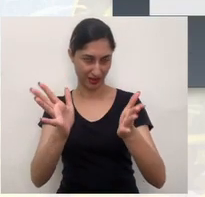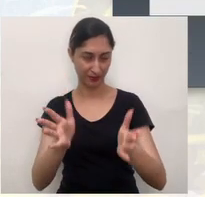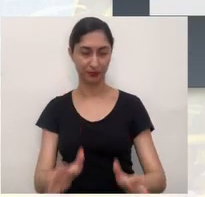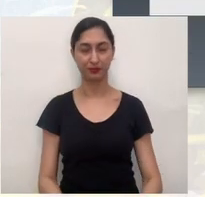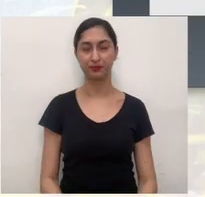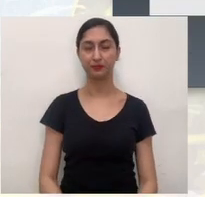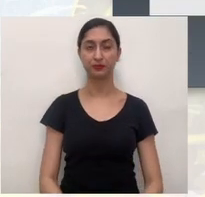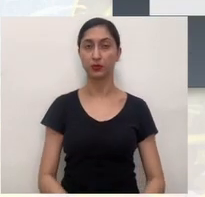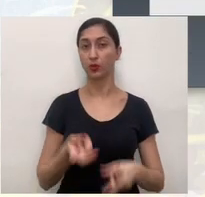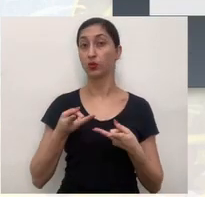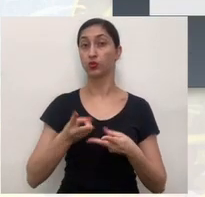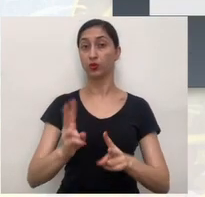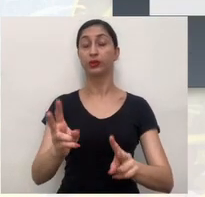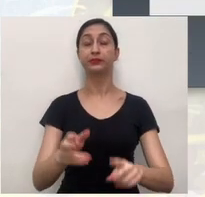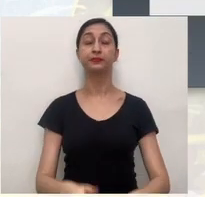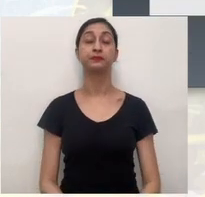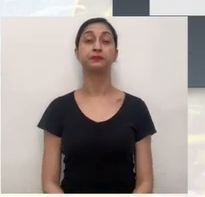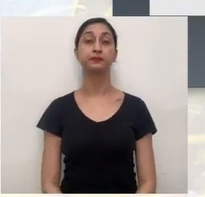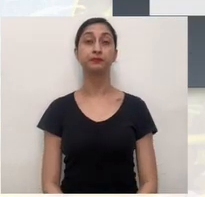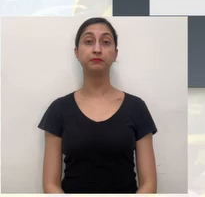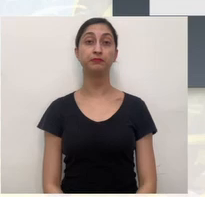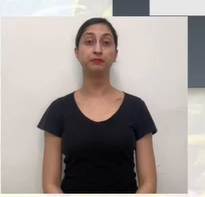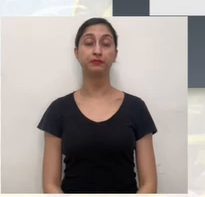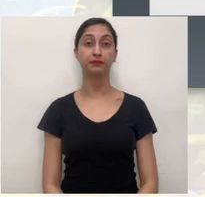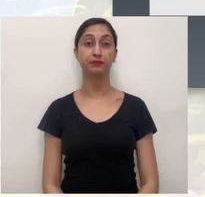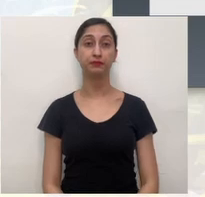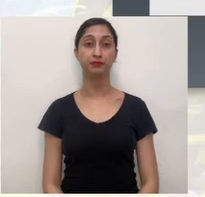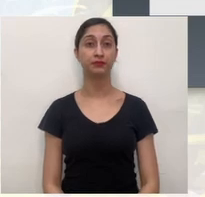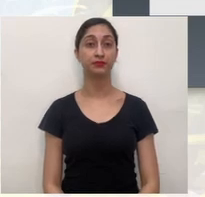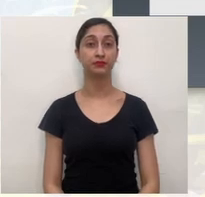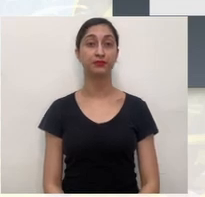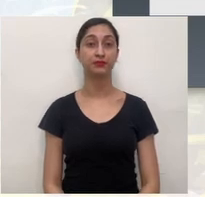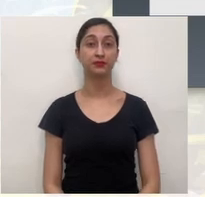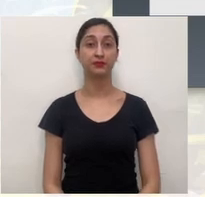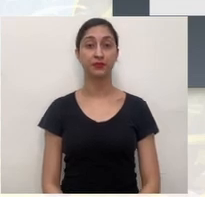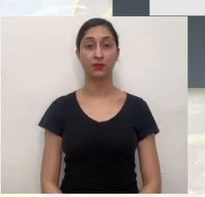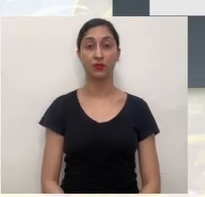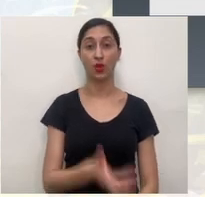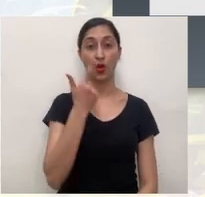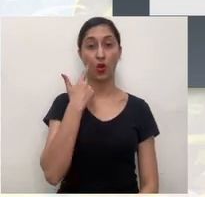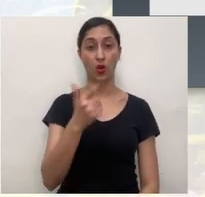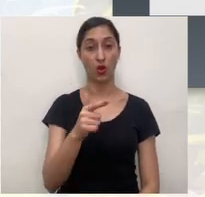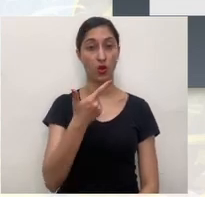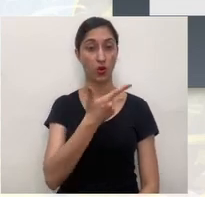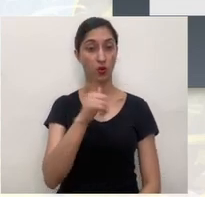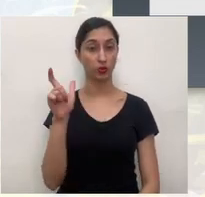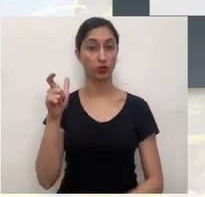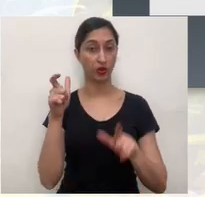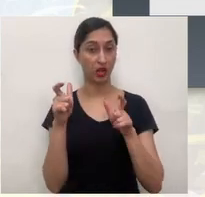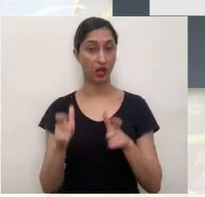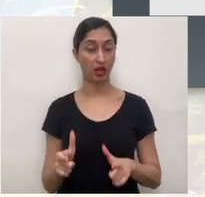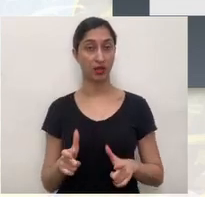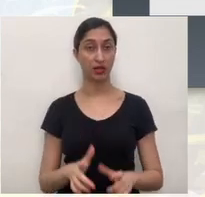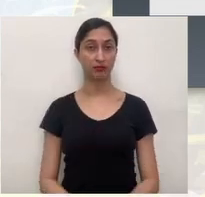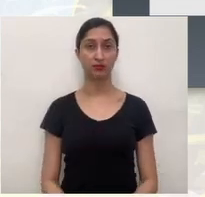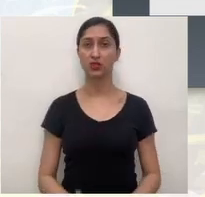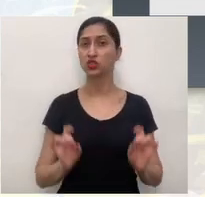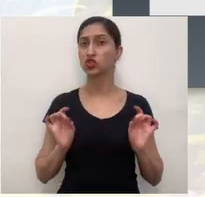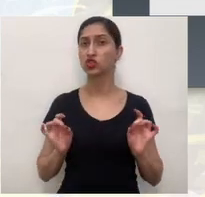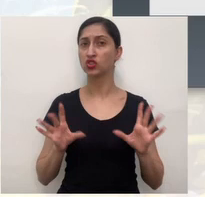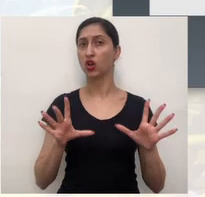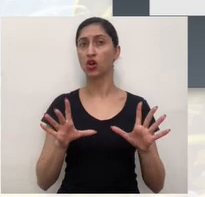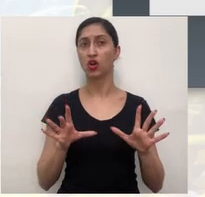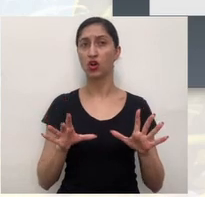Mas há uma outra parte que eu estou marcando aqui agora, que é um canteiro, um simples